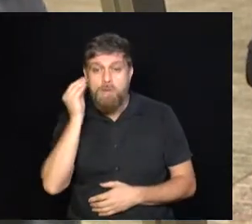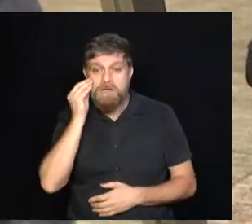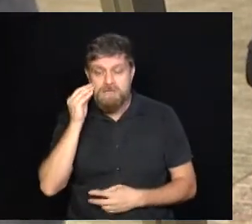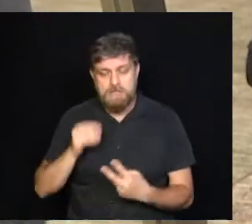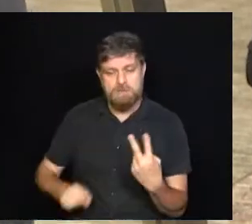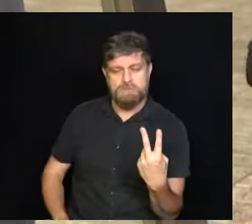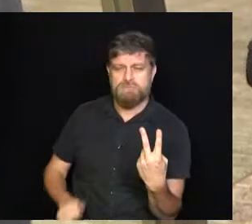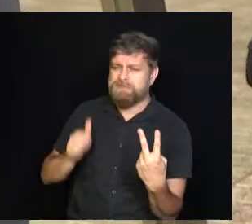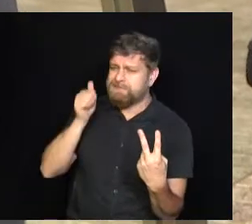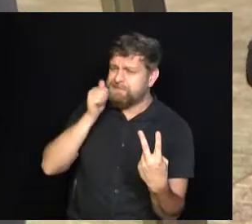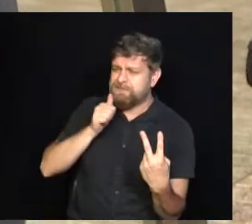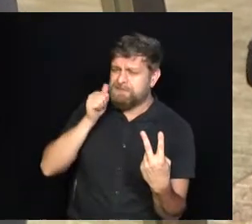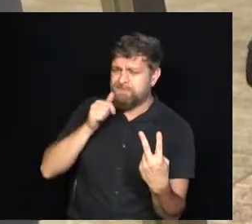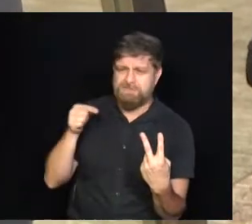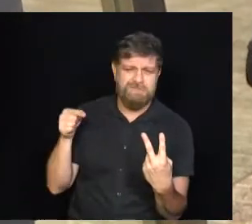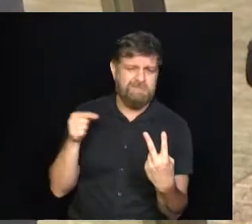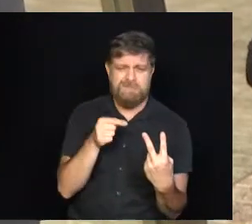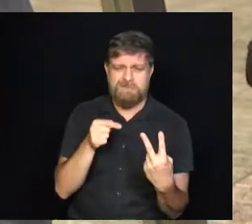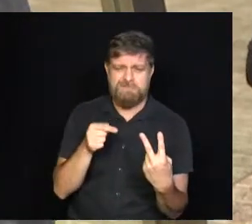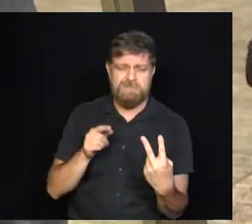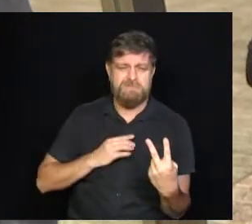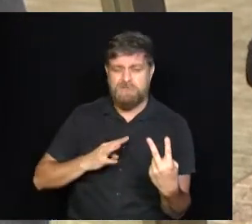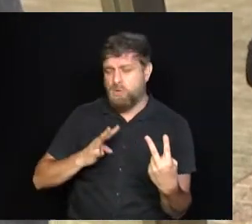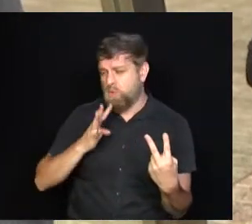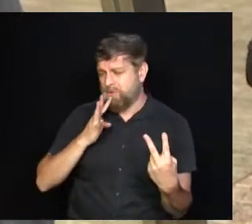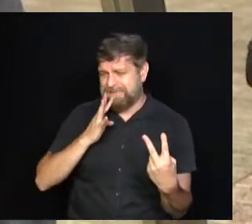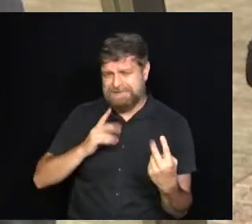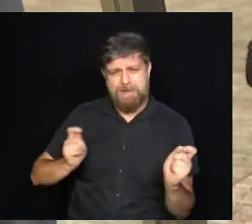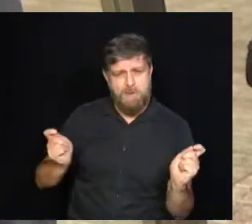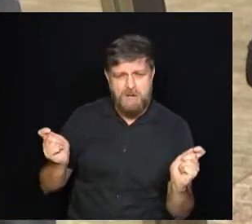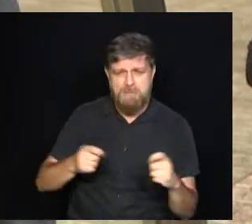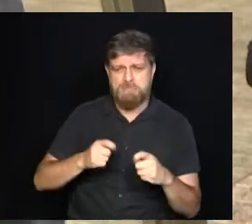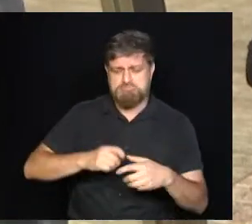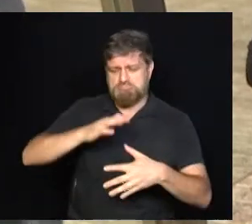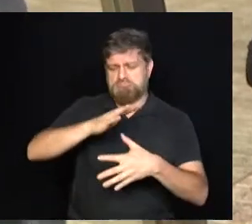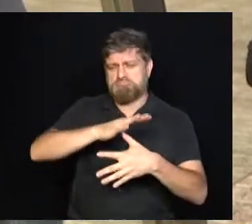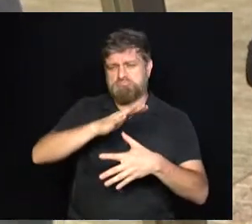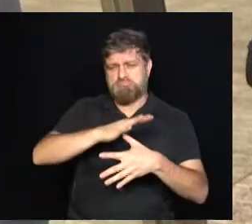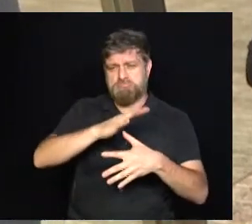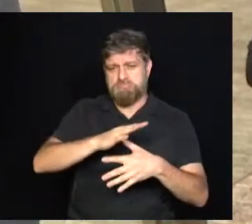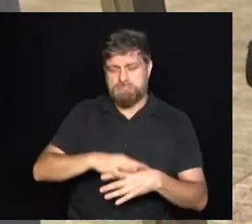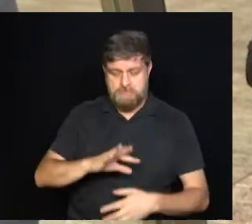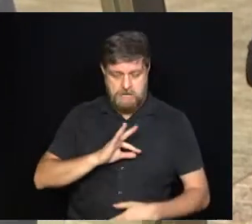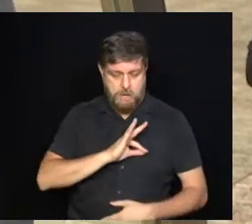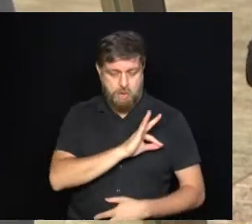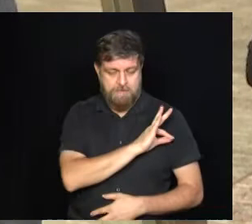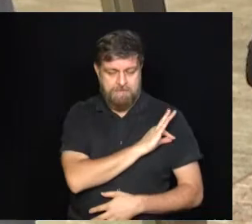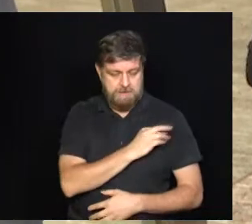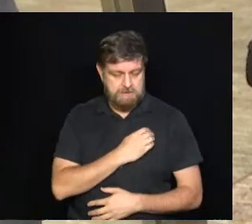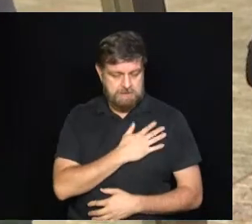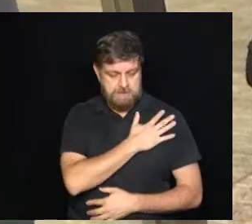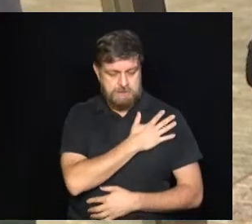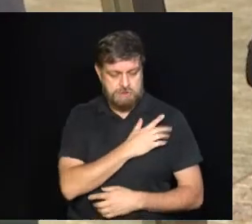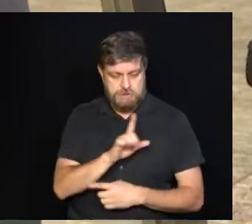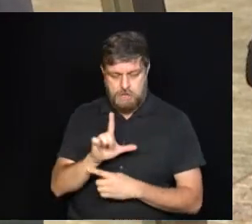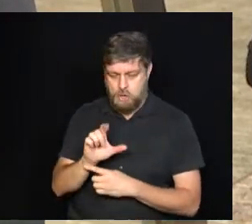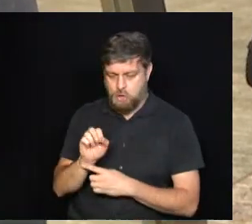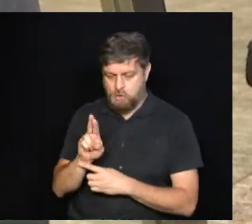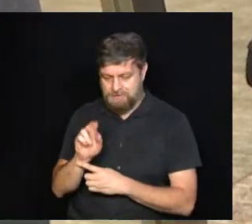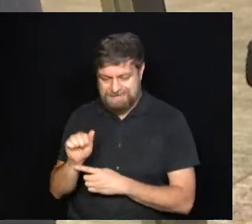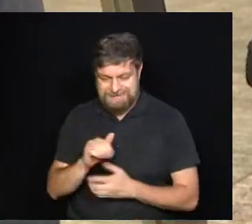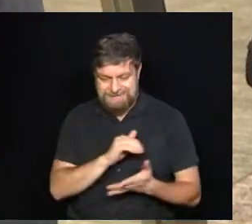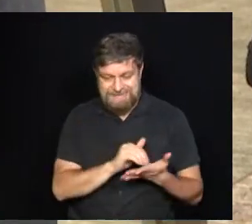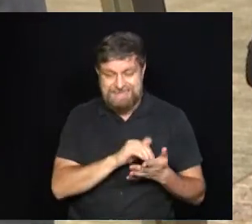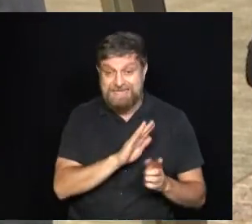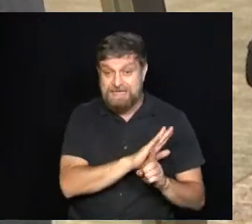2 mulheres que são realmente muito conhecedoras e muito capacitadas, a nossa comandante Lourdes e também a secretária Vandercléia. E